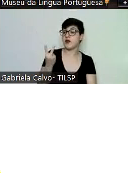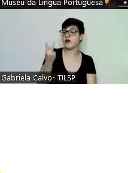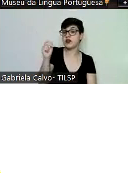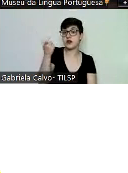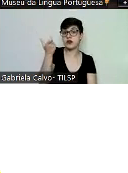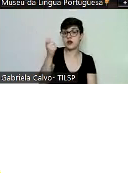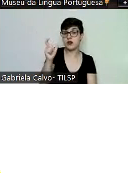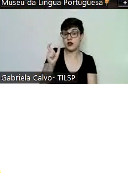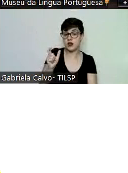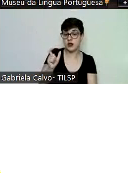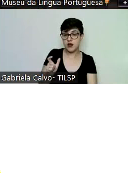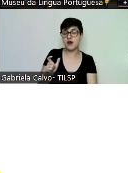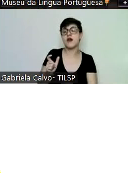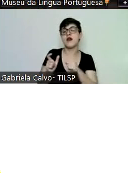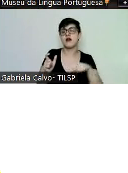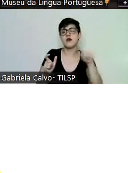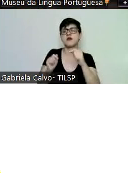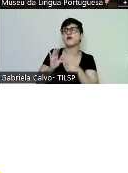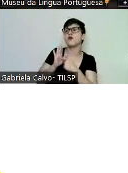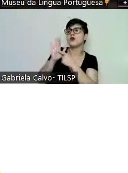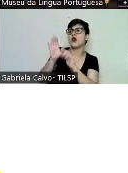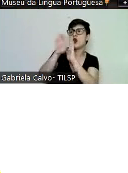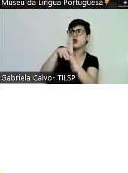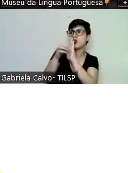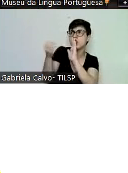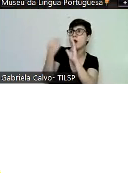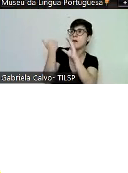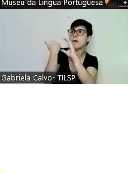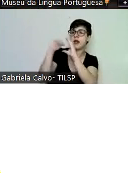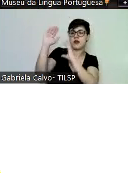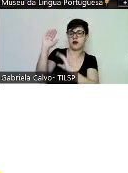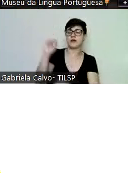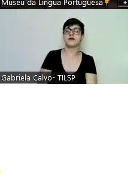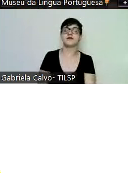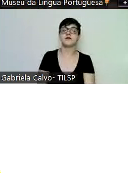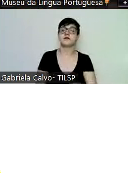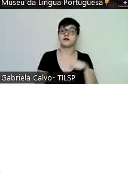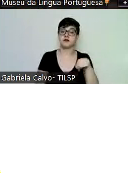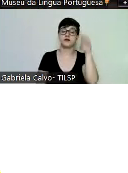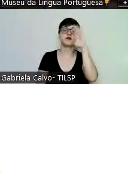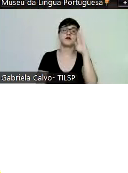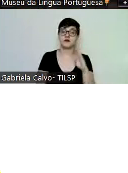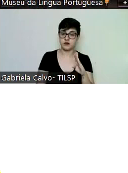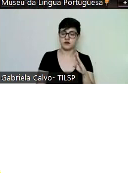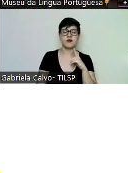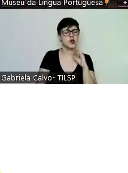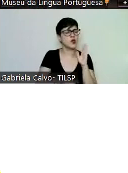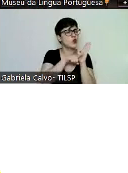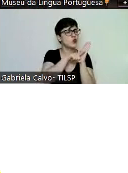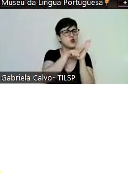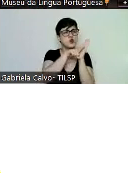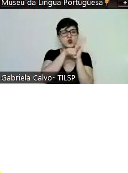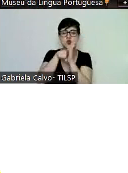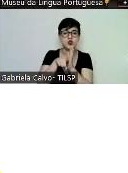da redação da nova definição e com o Brasil ele estabeleceu uma grande consulta aberta